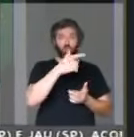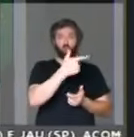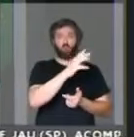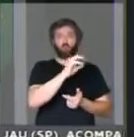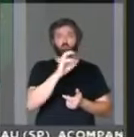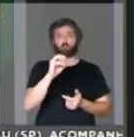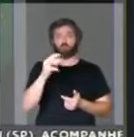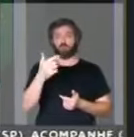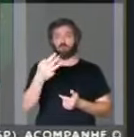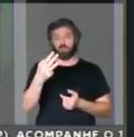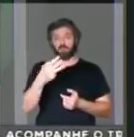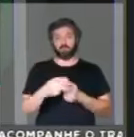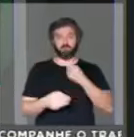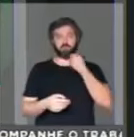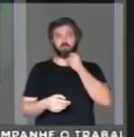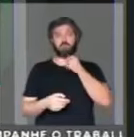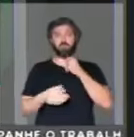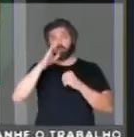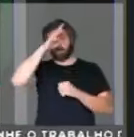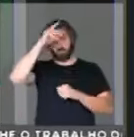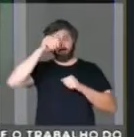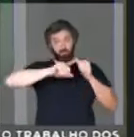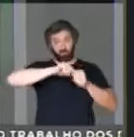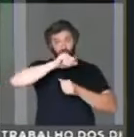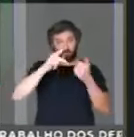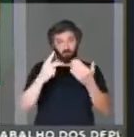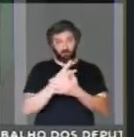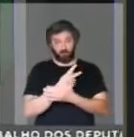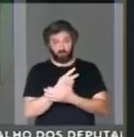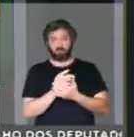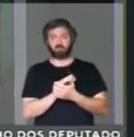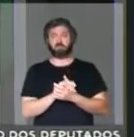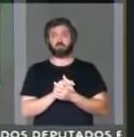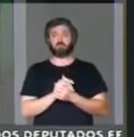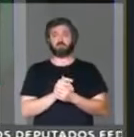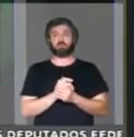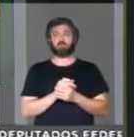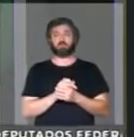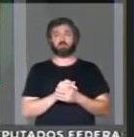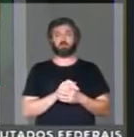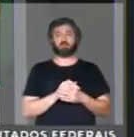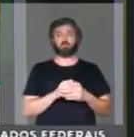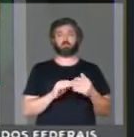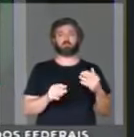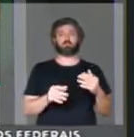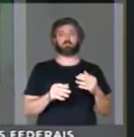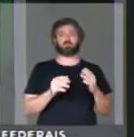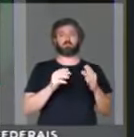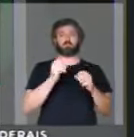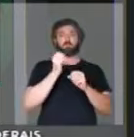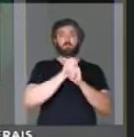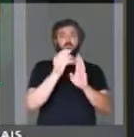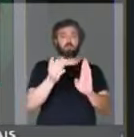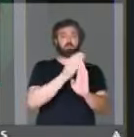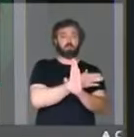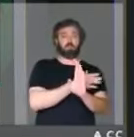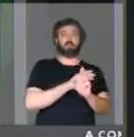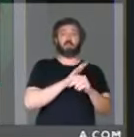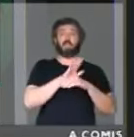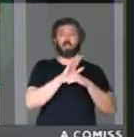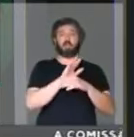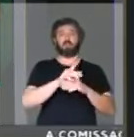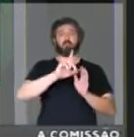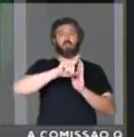2000 as mudanças na amazônia diz a onu na amazônia brasileira na década passada e sua contribuição para